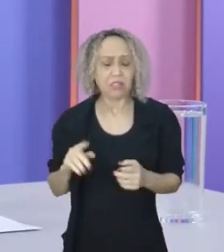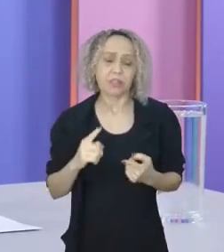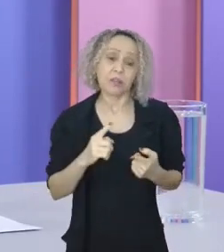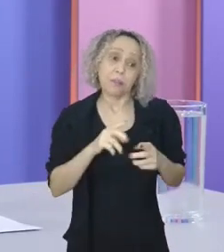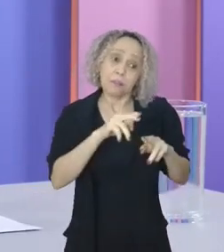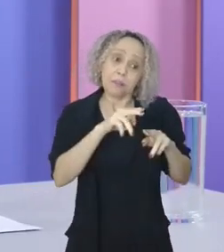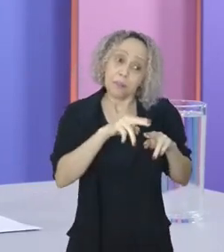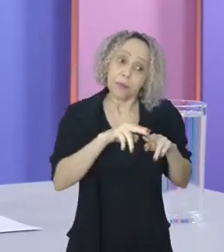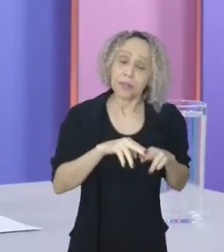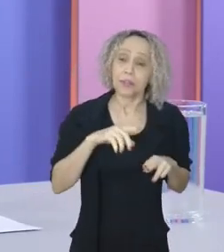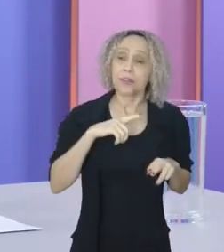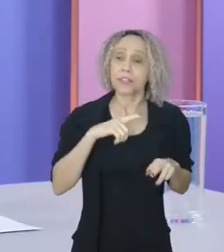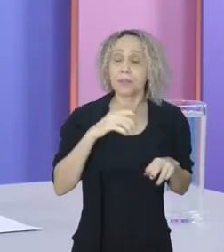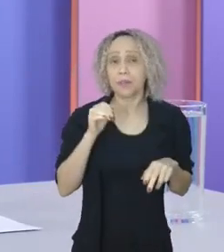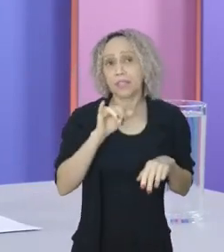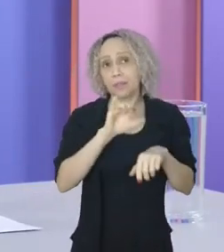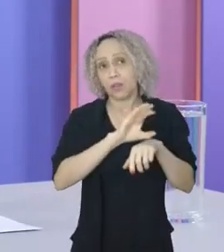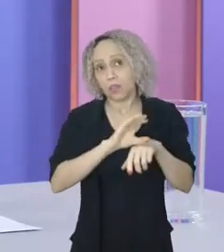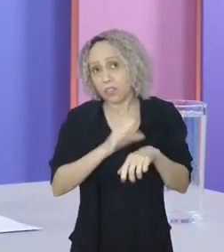criminalização